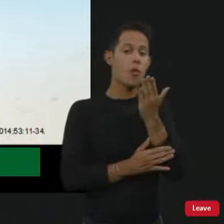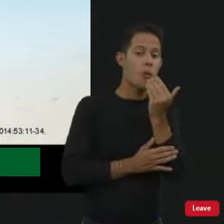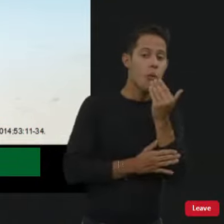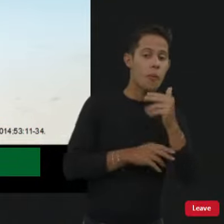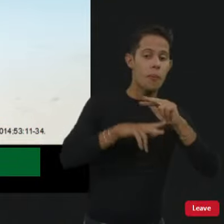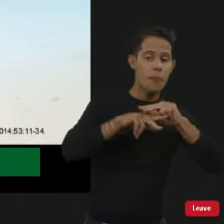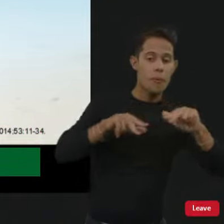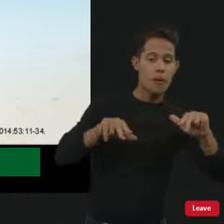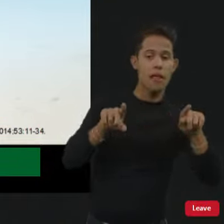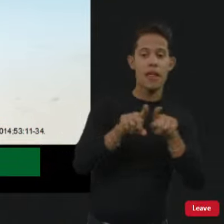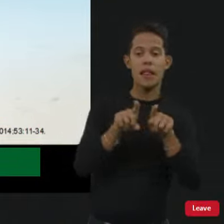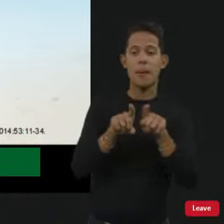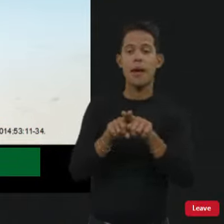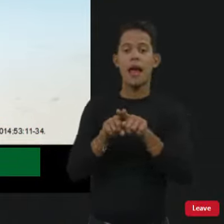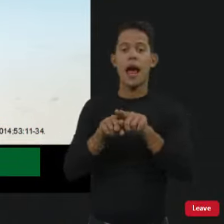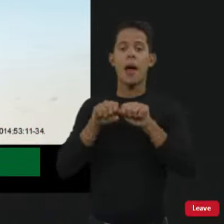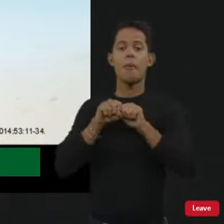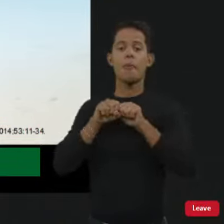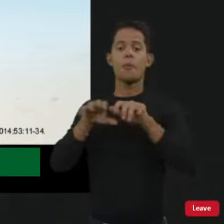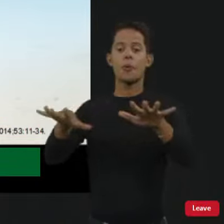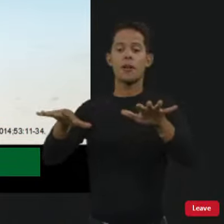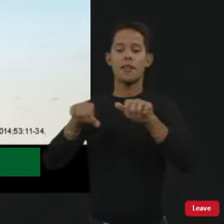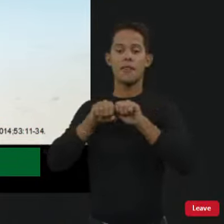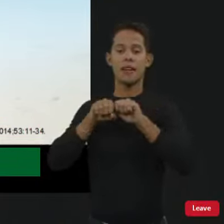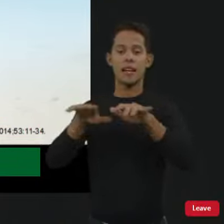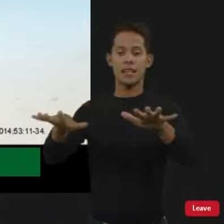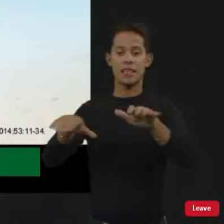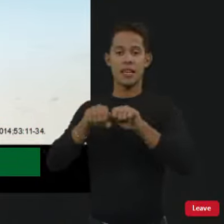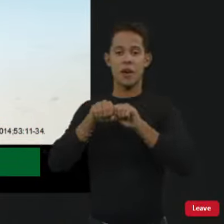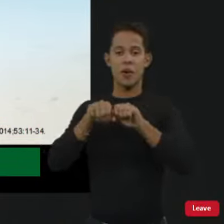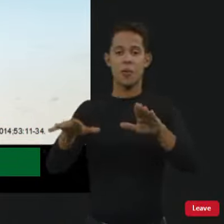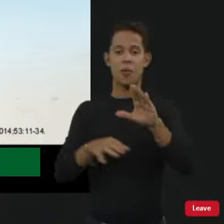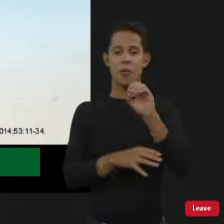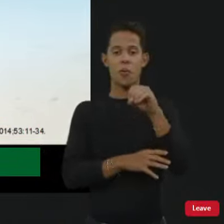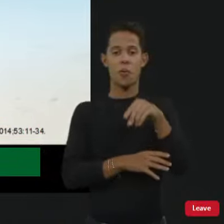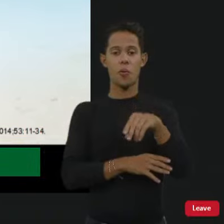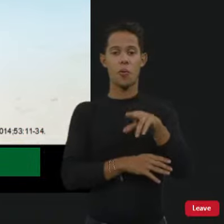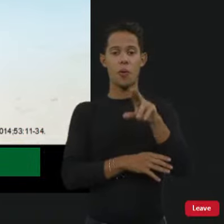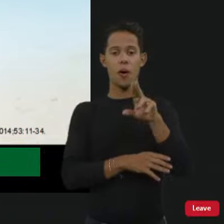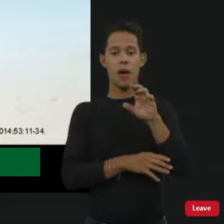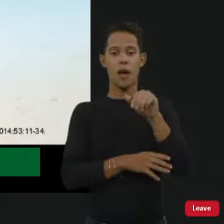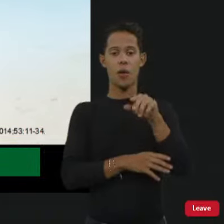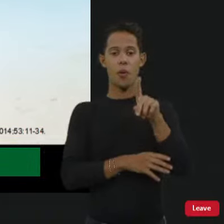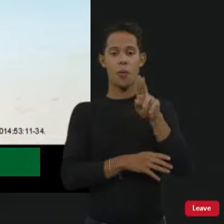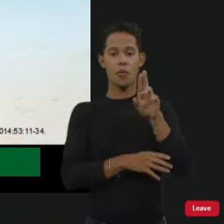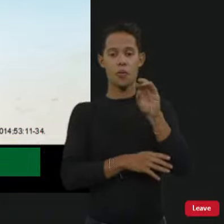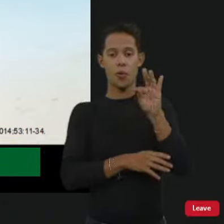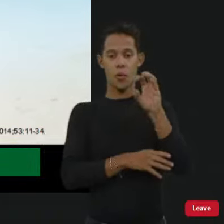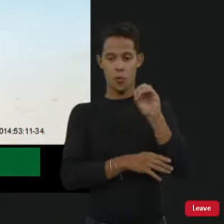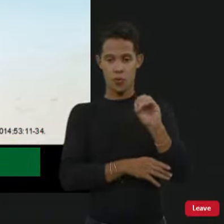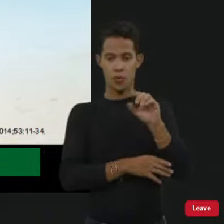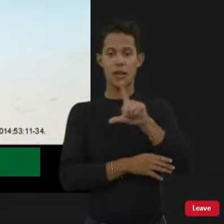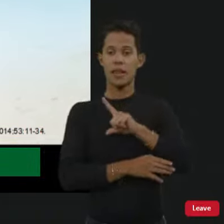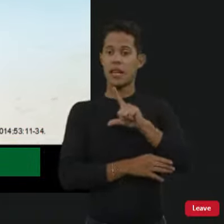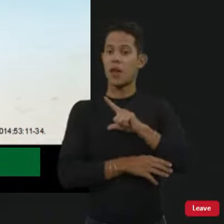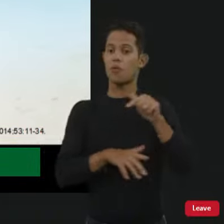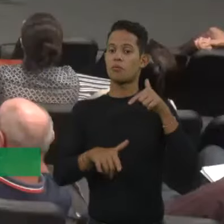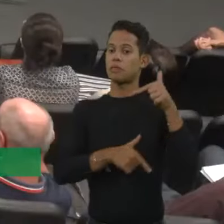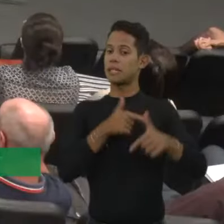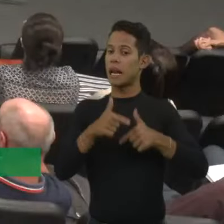proliferação desse condrócito. Na acondroplasia, esse condrócito ele está com uma hiperfunção e